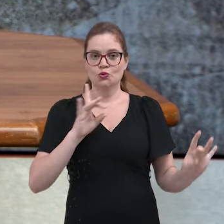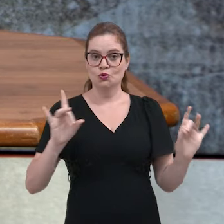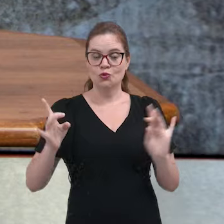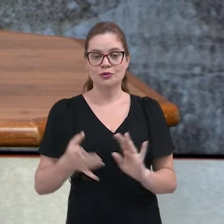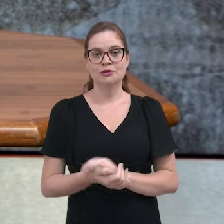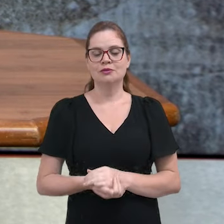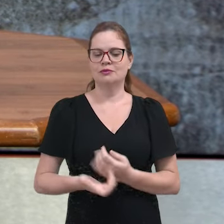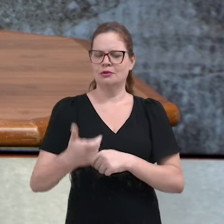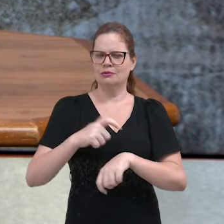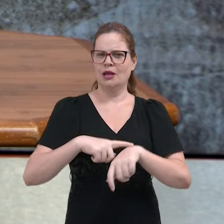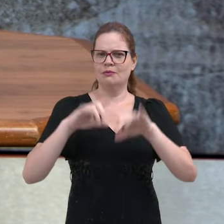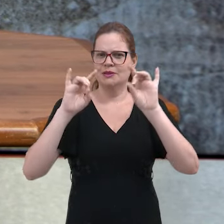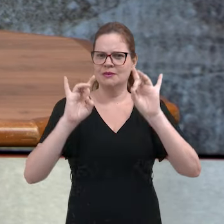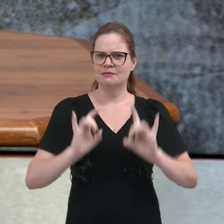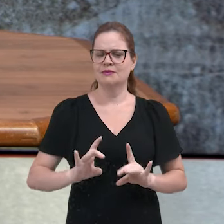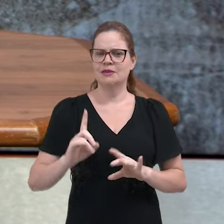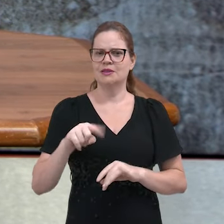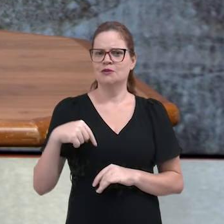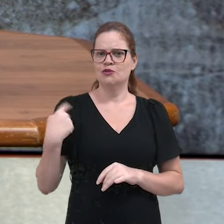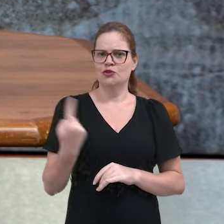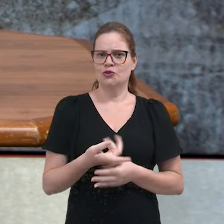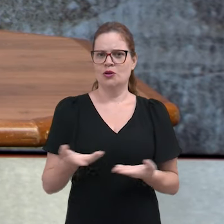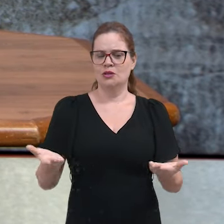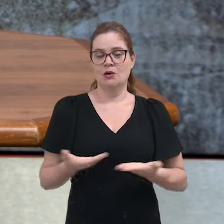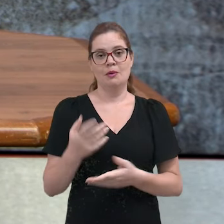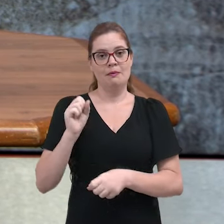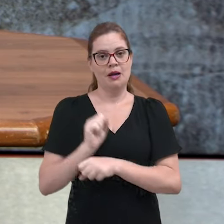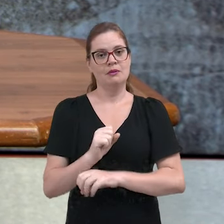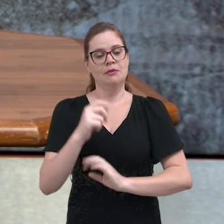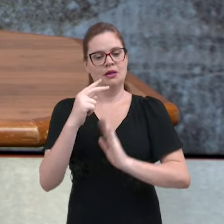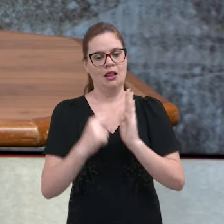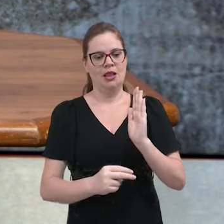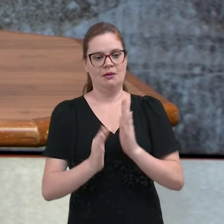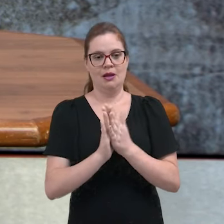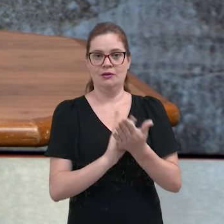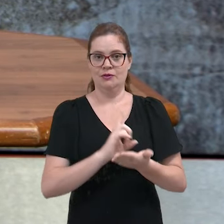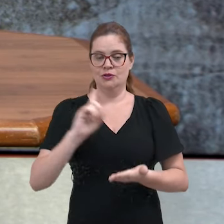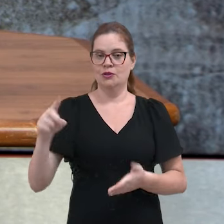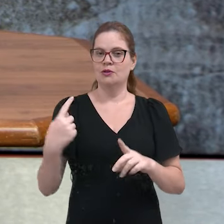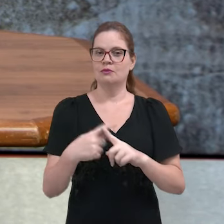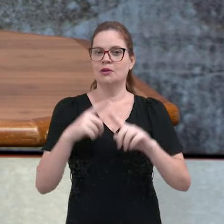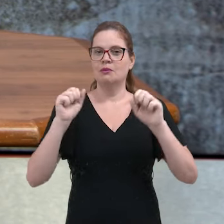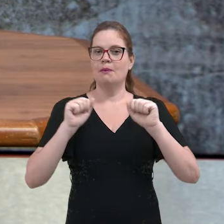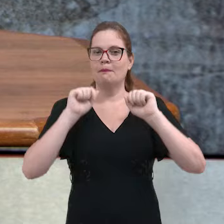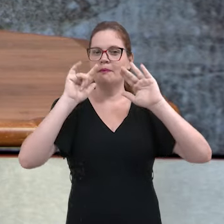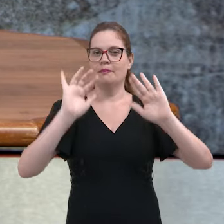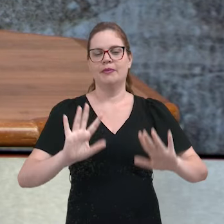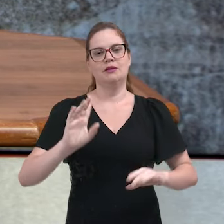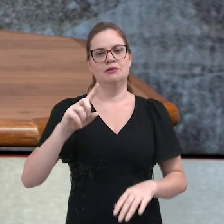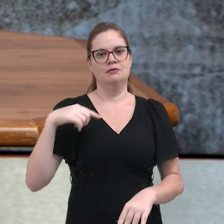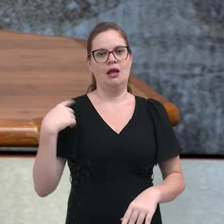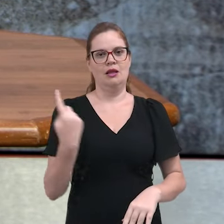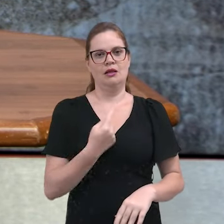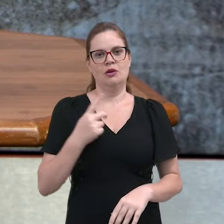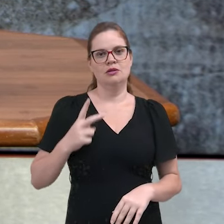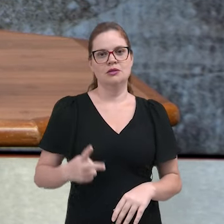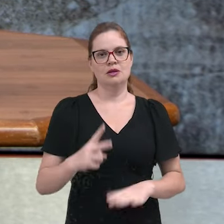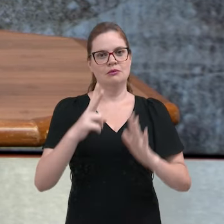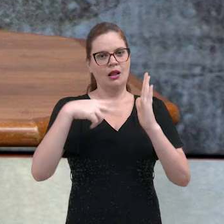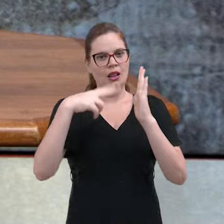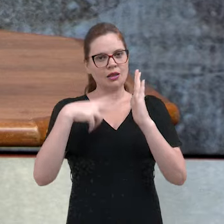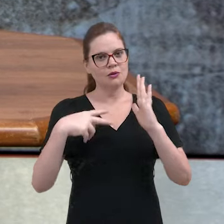um tempo muito especial que nós reservamos para ler a palavra do Senhor. Isso tem sido bênção para nós, temos feito essa